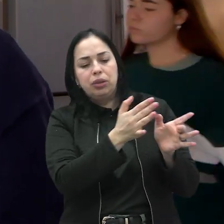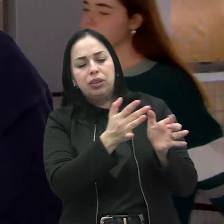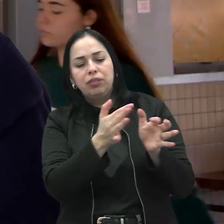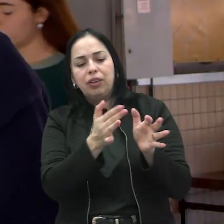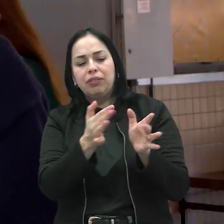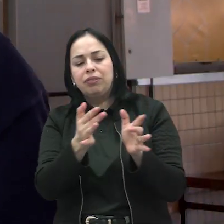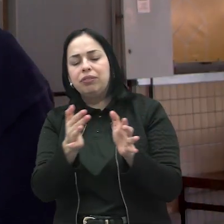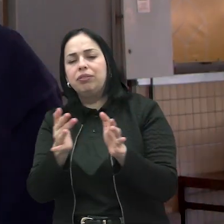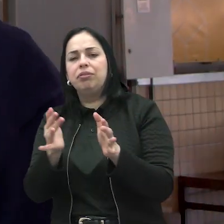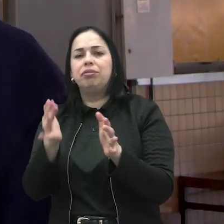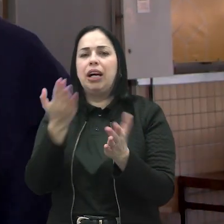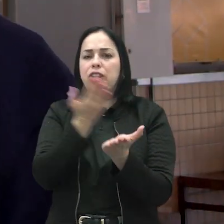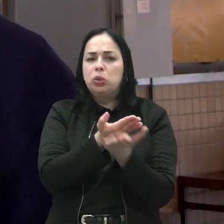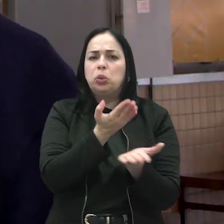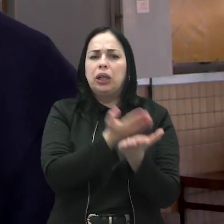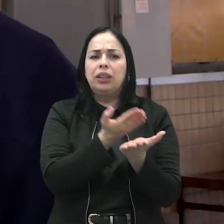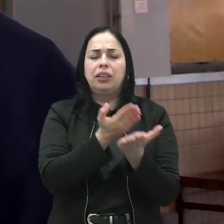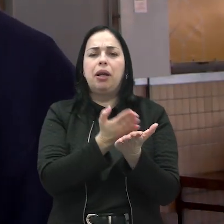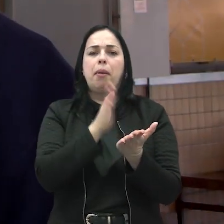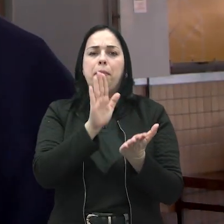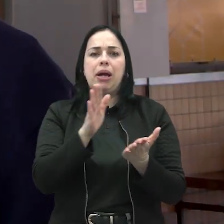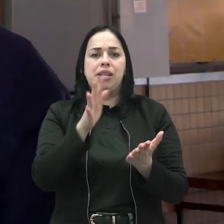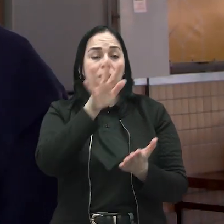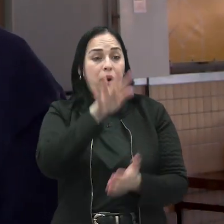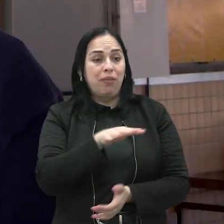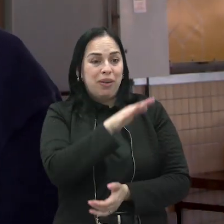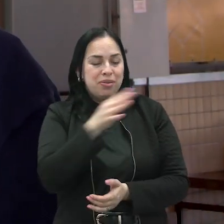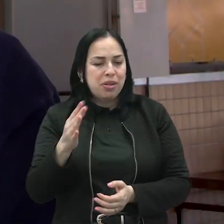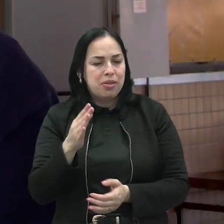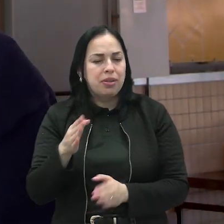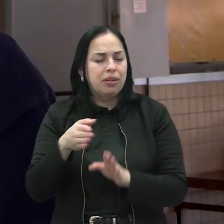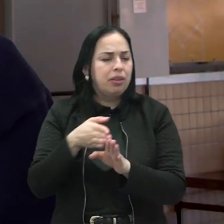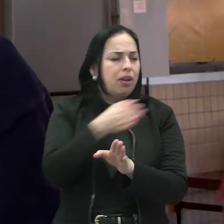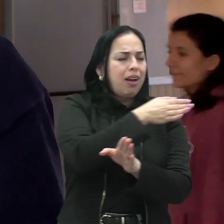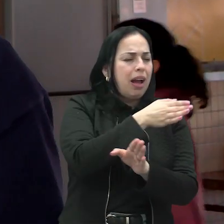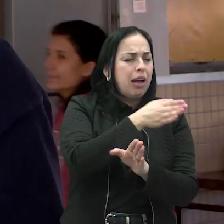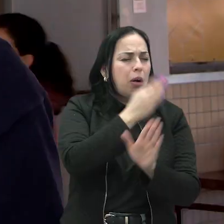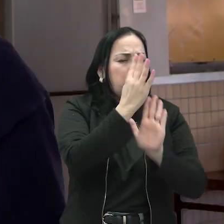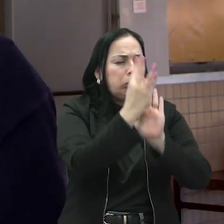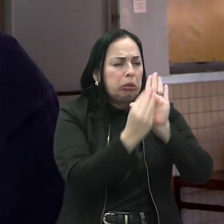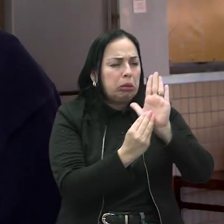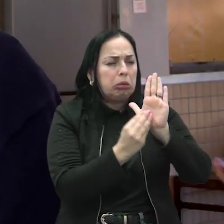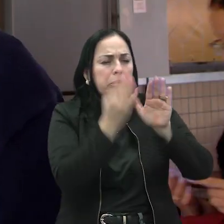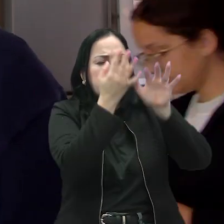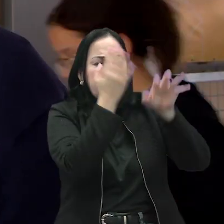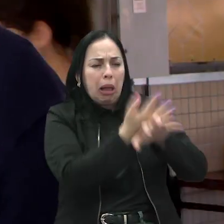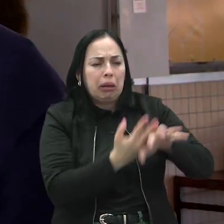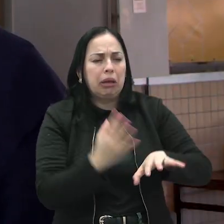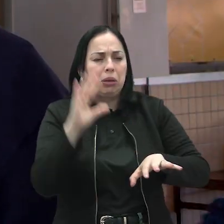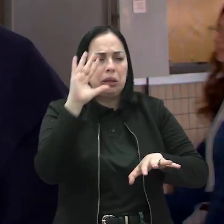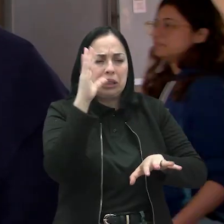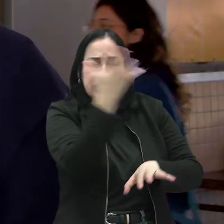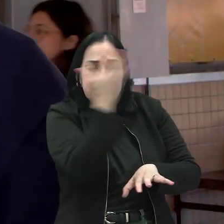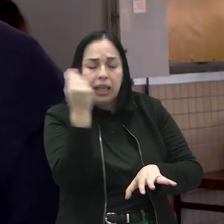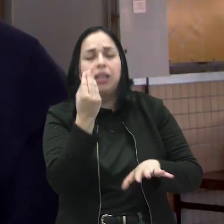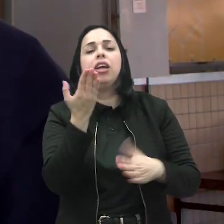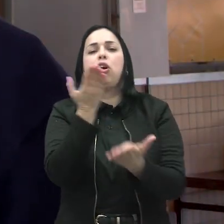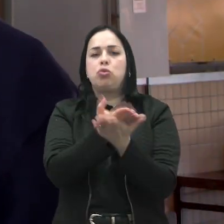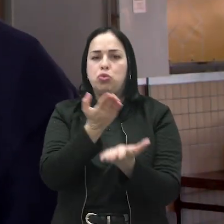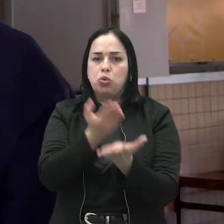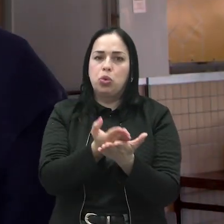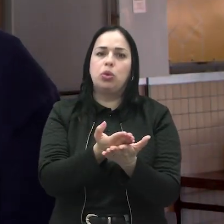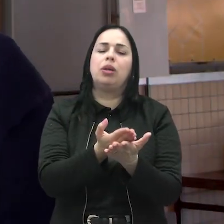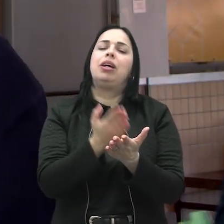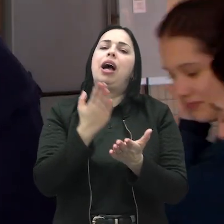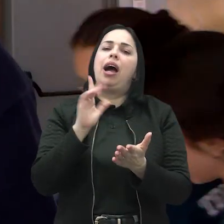algumas coisinhas, é normal. E aí eu fiz principalmente para focar nessas matérias que eu deixei para trás um pouquinho. E aí na parte da manhã eu estudo, depois eu